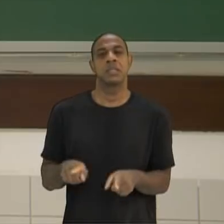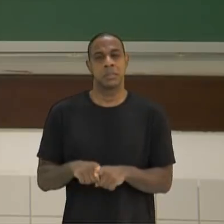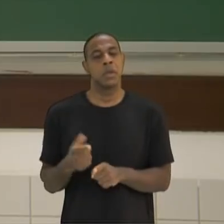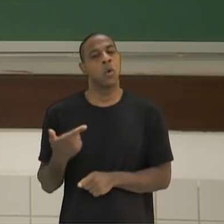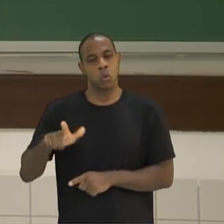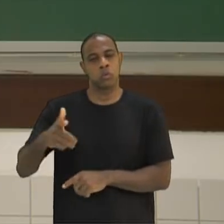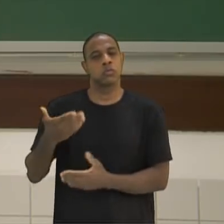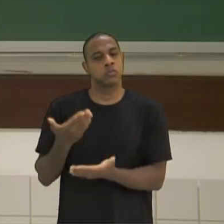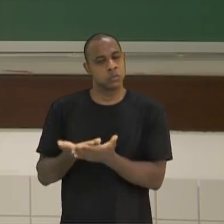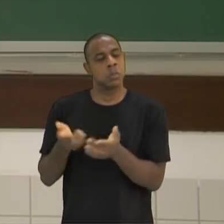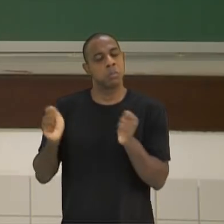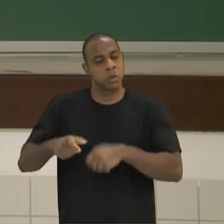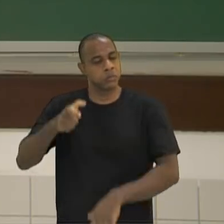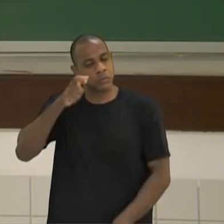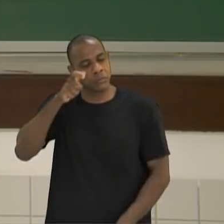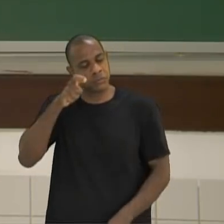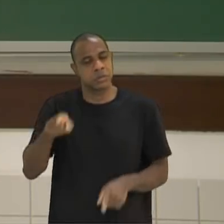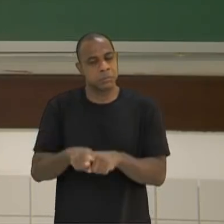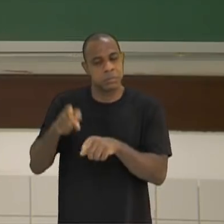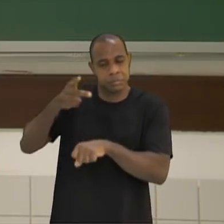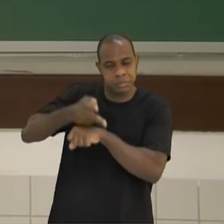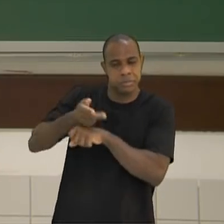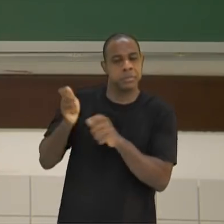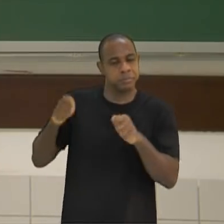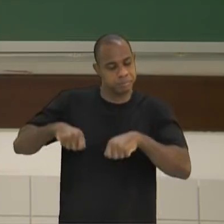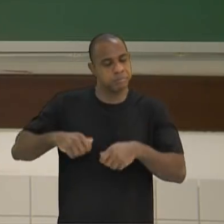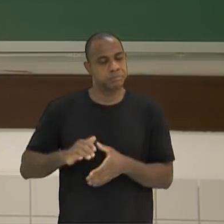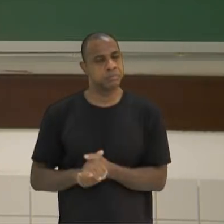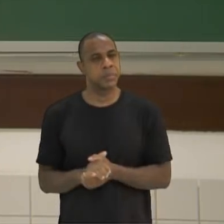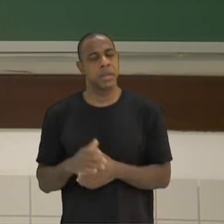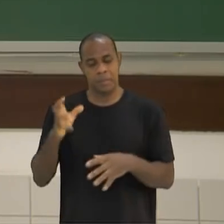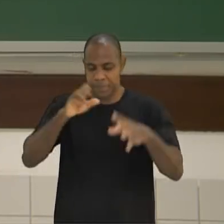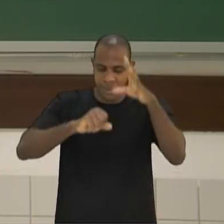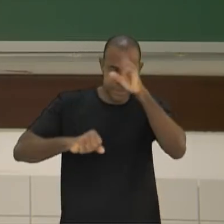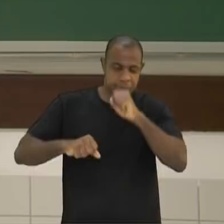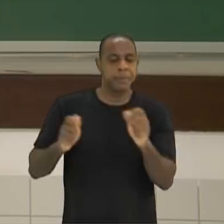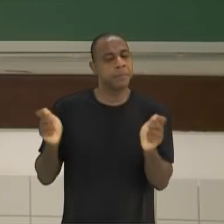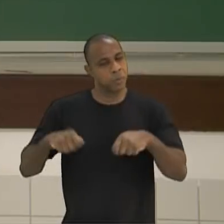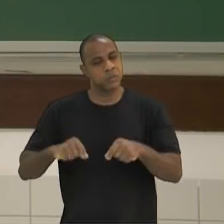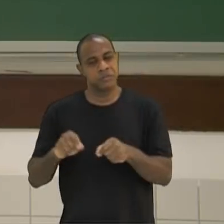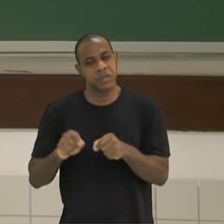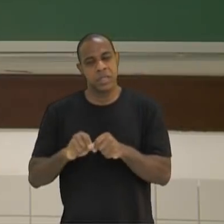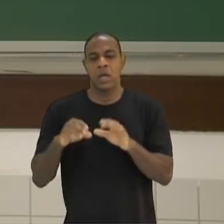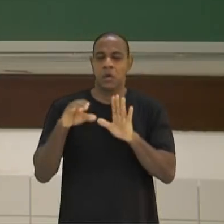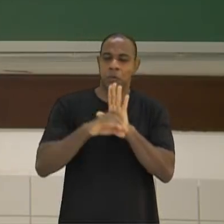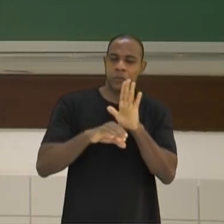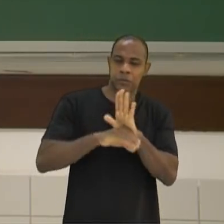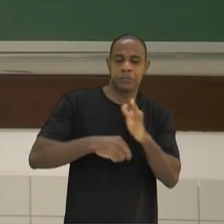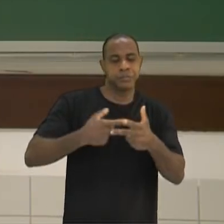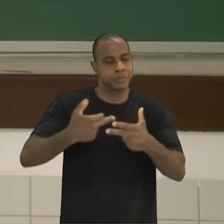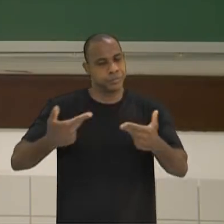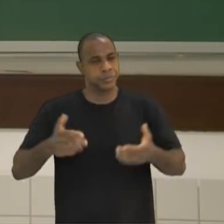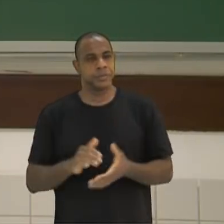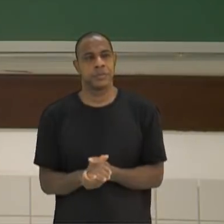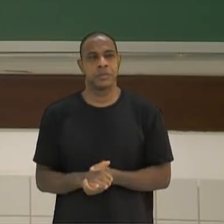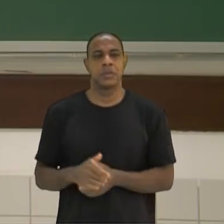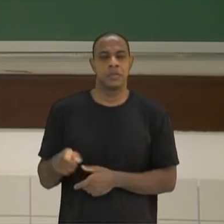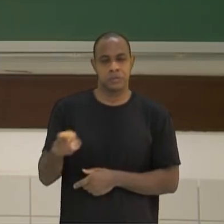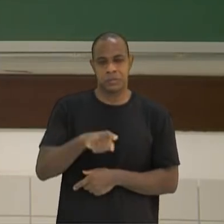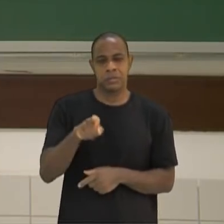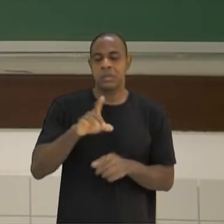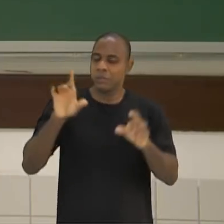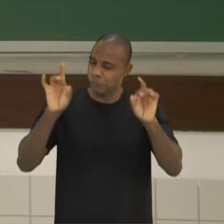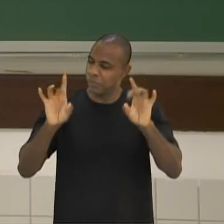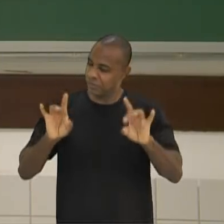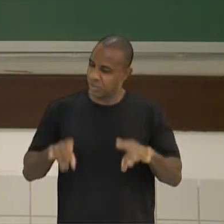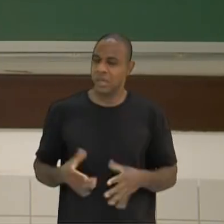também possam assistir as videoaulas para rever conteúdos, aprender, né, revisar conceitos e tudo mais. Então, vocês são muito